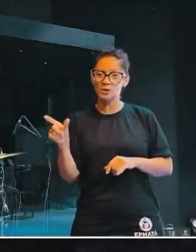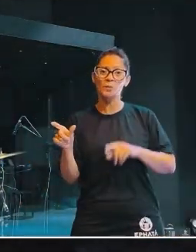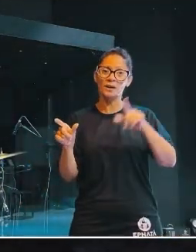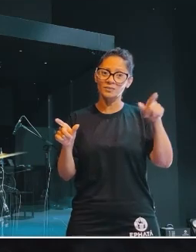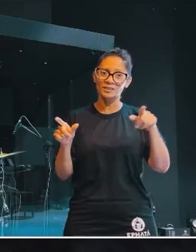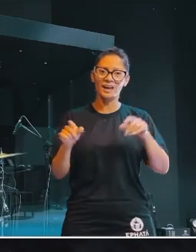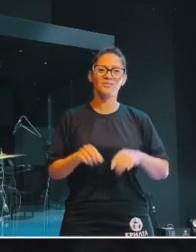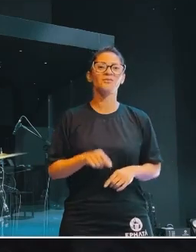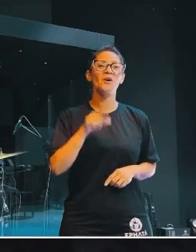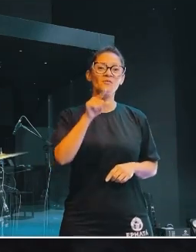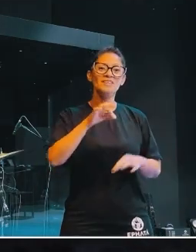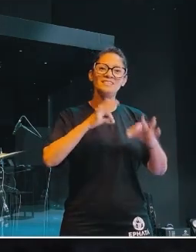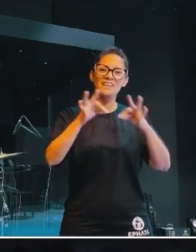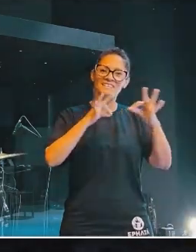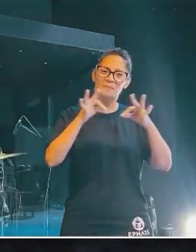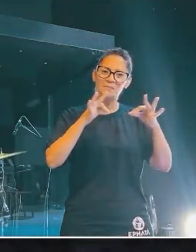se